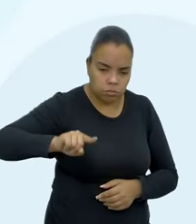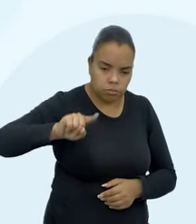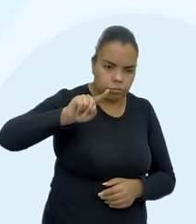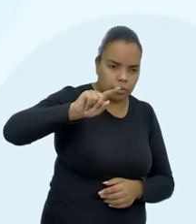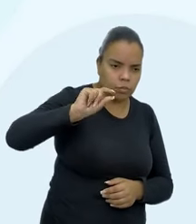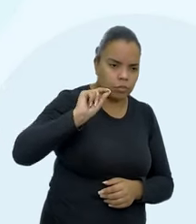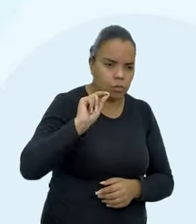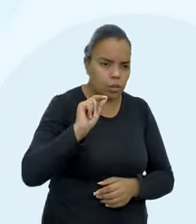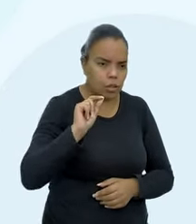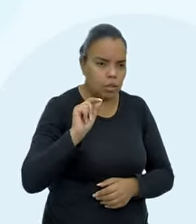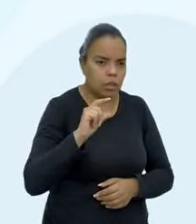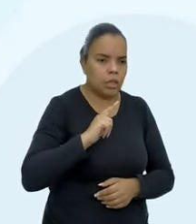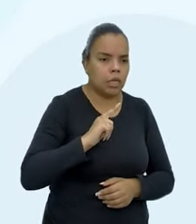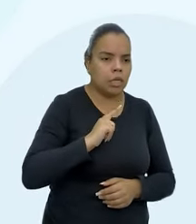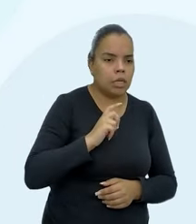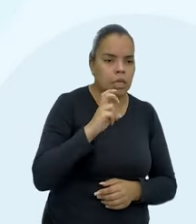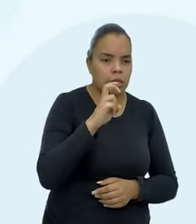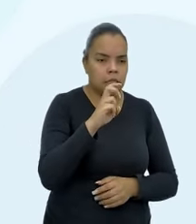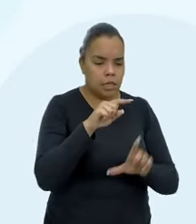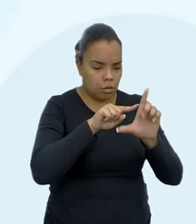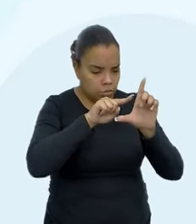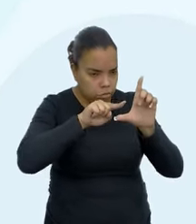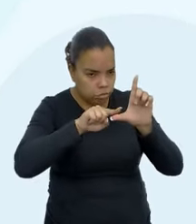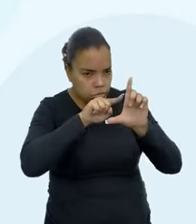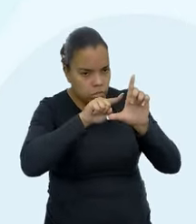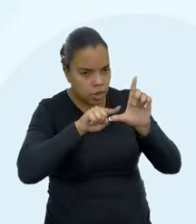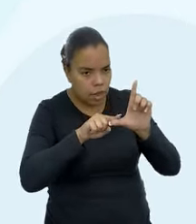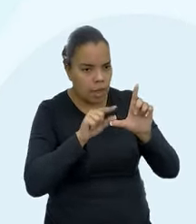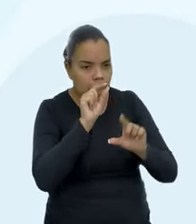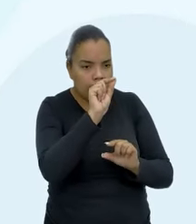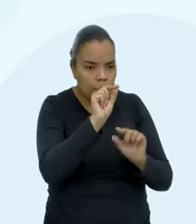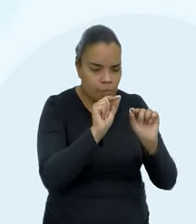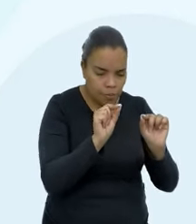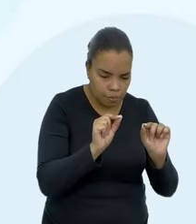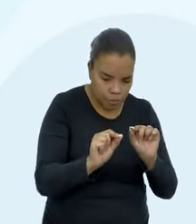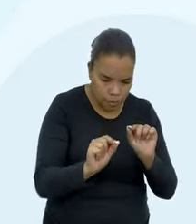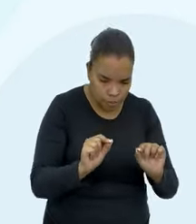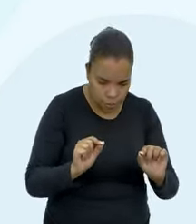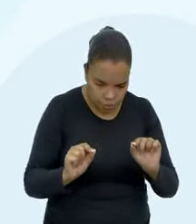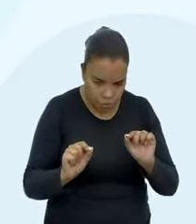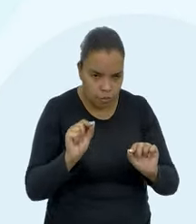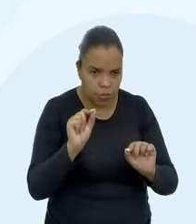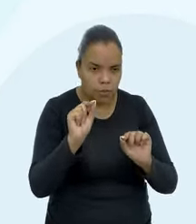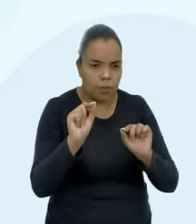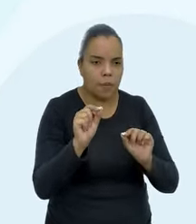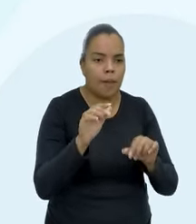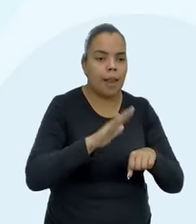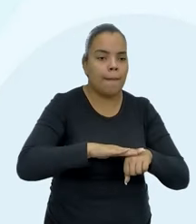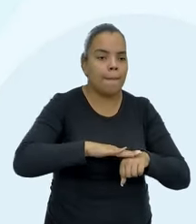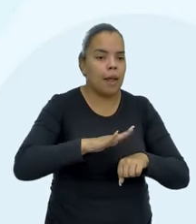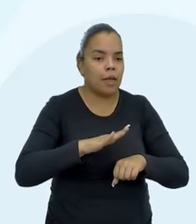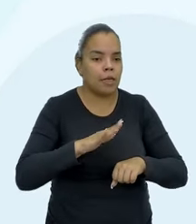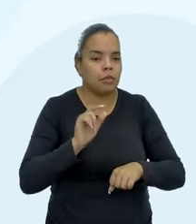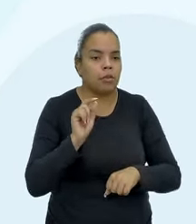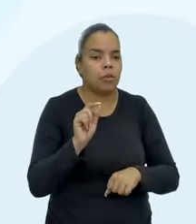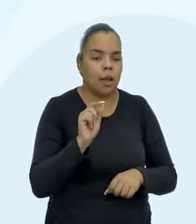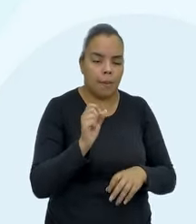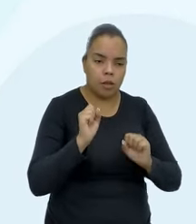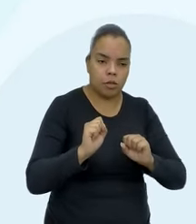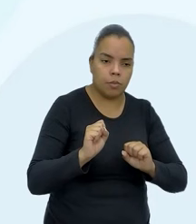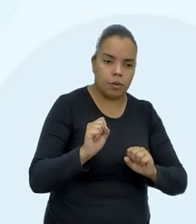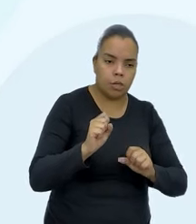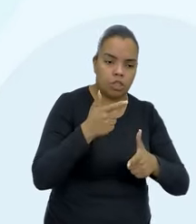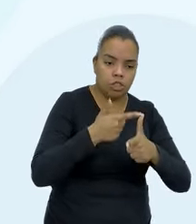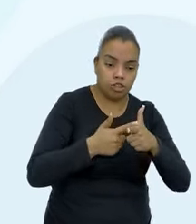desenvolvido 5° entre cada furos exatamente para que a gente tenha a maior possibilidade de